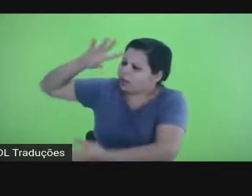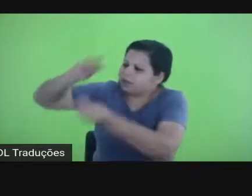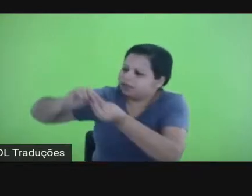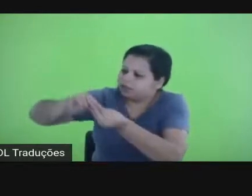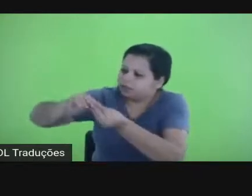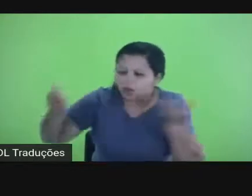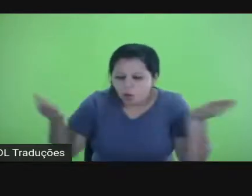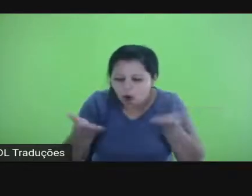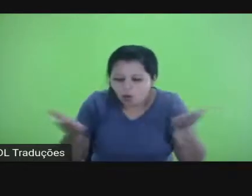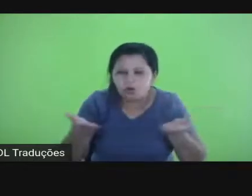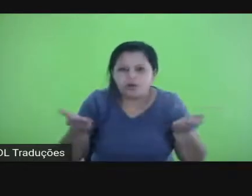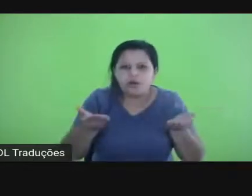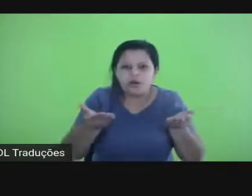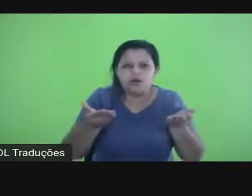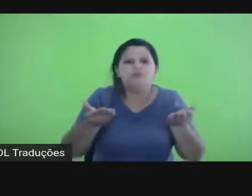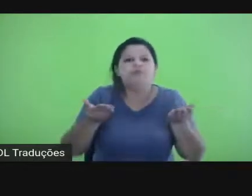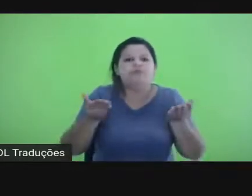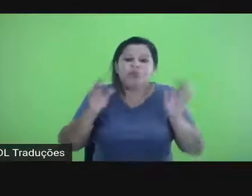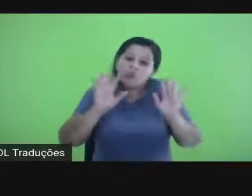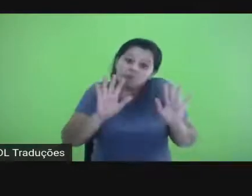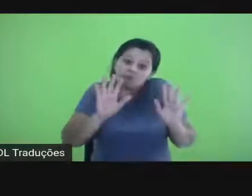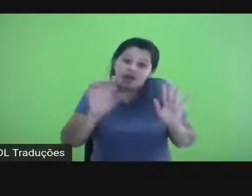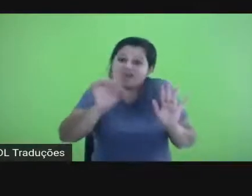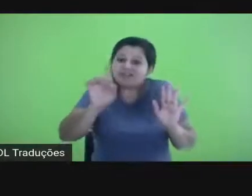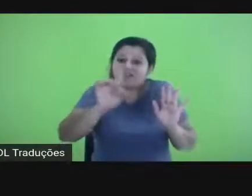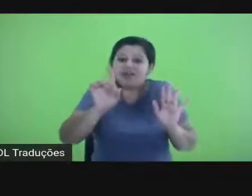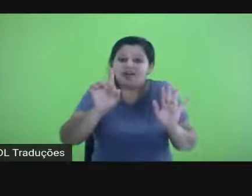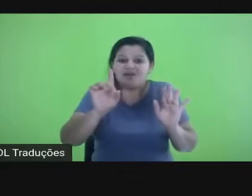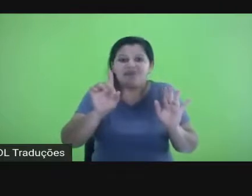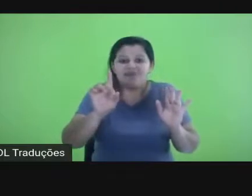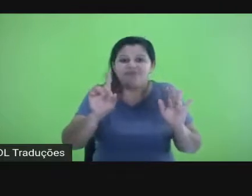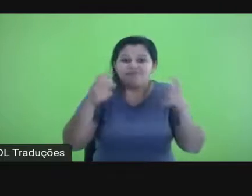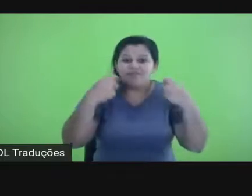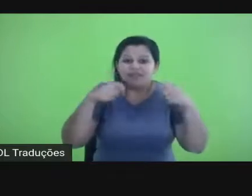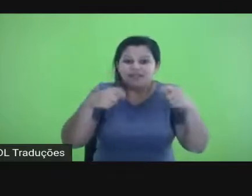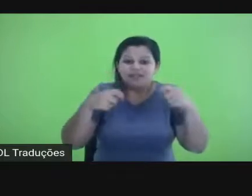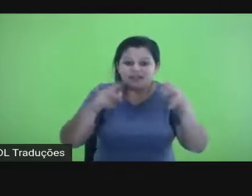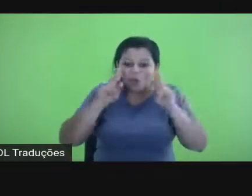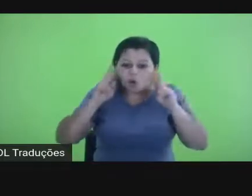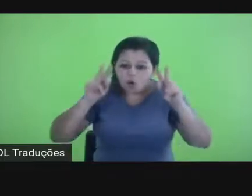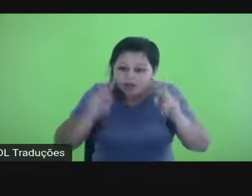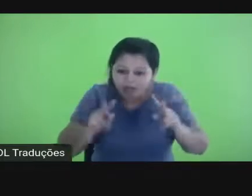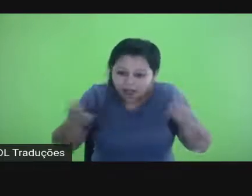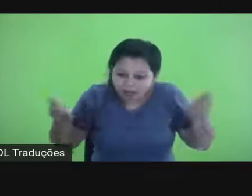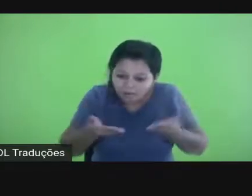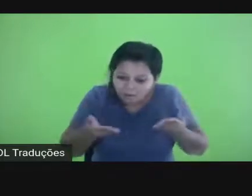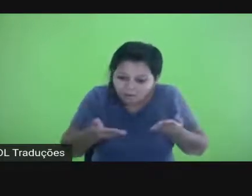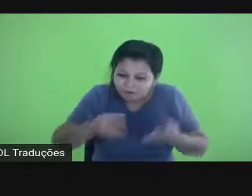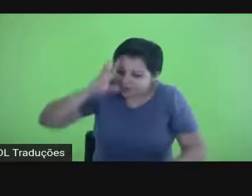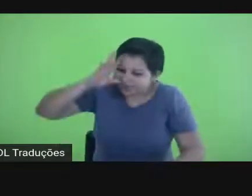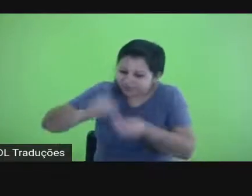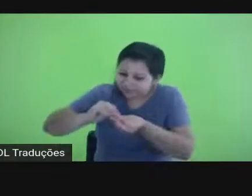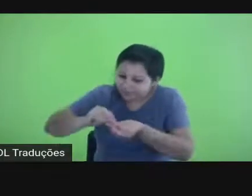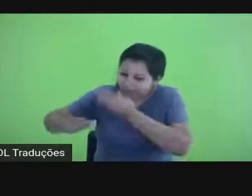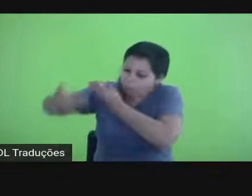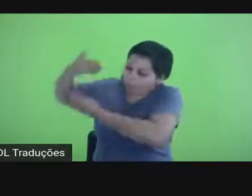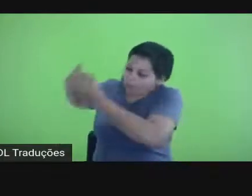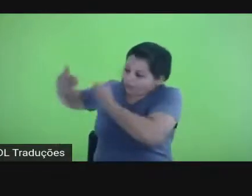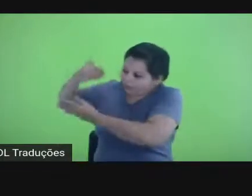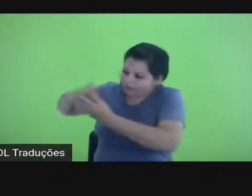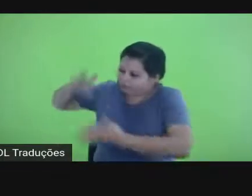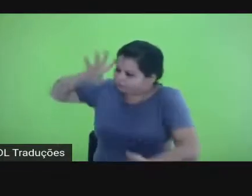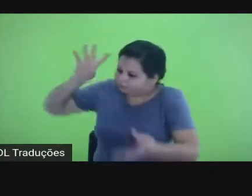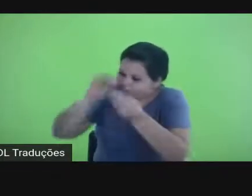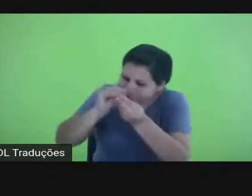para compreender o passado. Eu acho que, de qualquer forma, está valendo essa afirmação, porque quando você olha hoje em dia, ainda